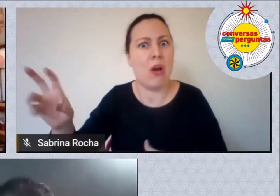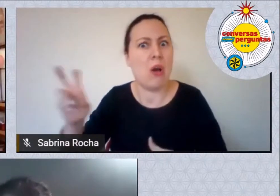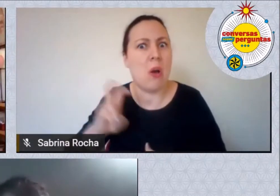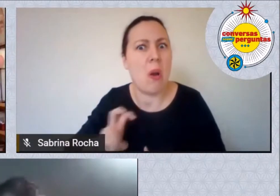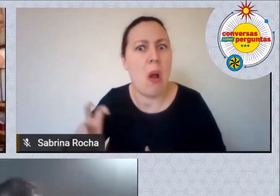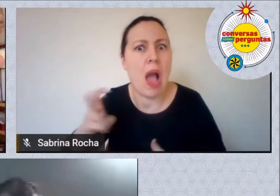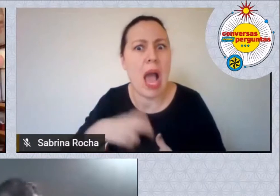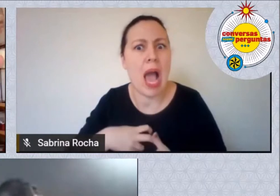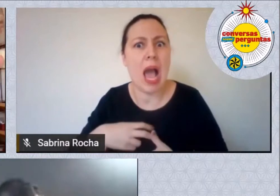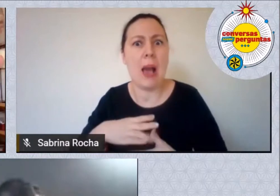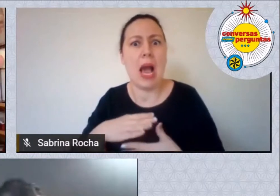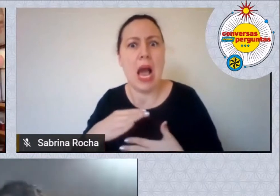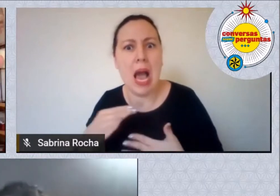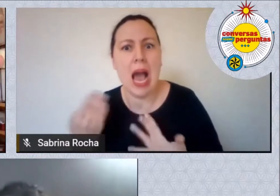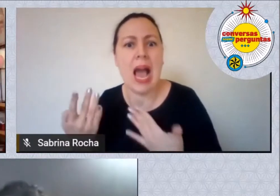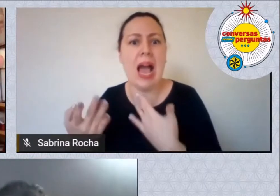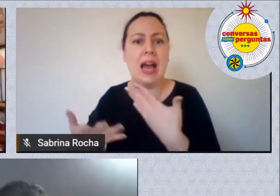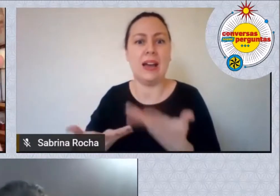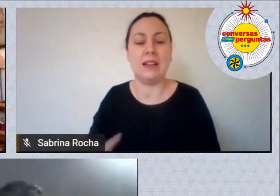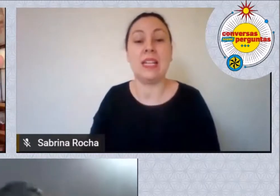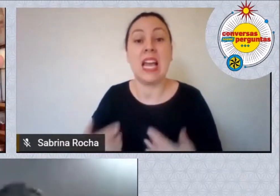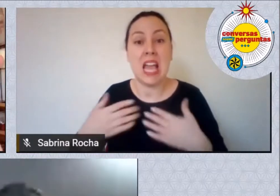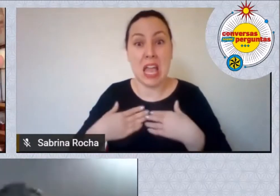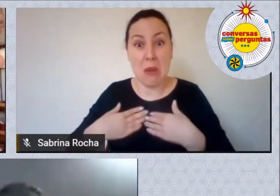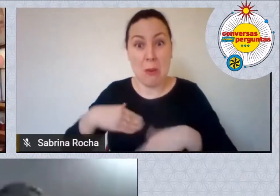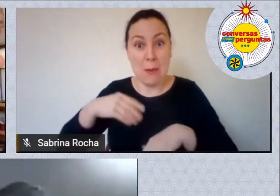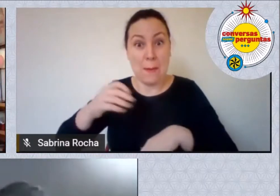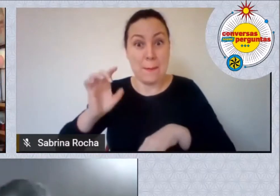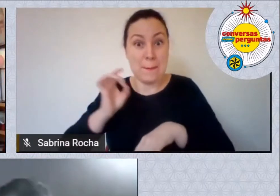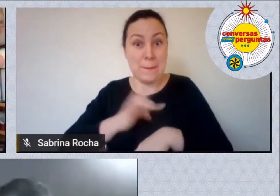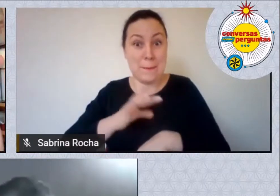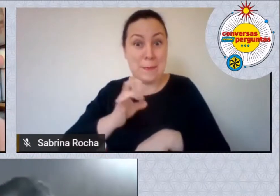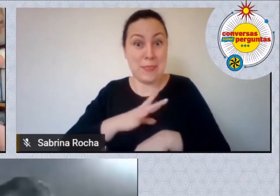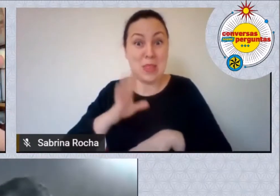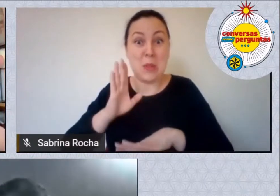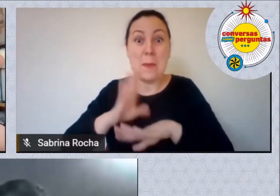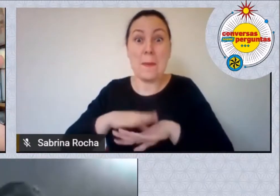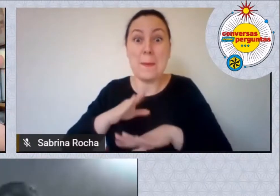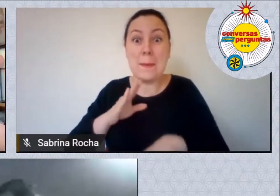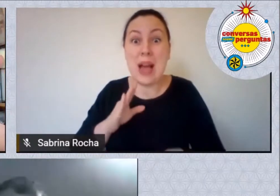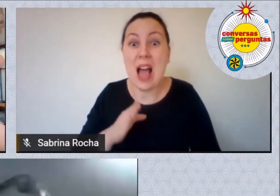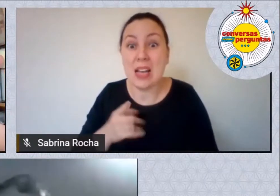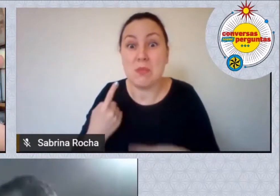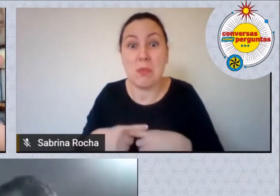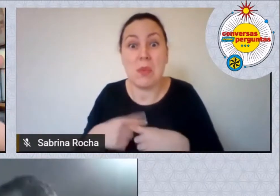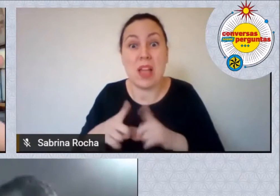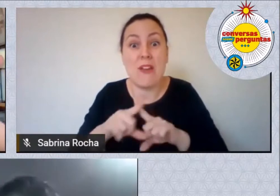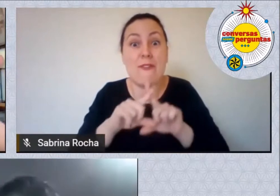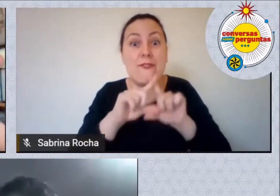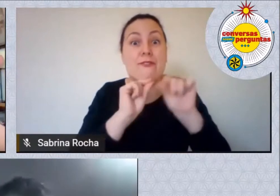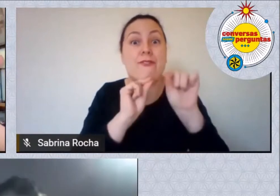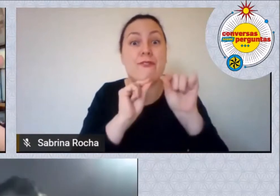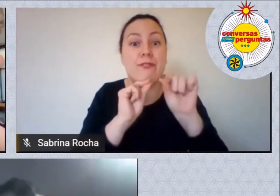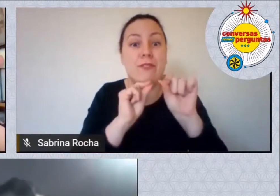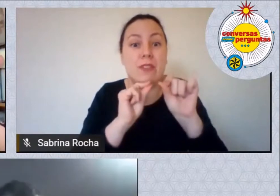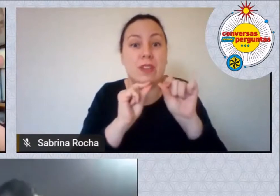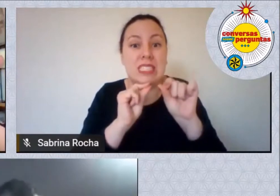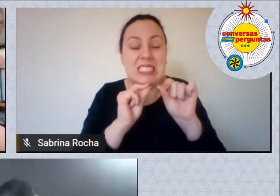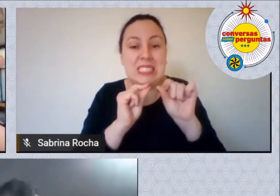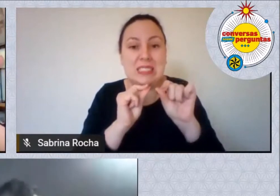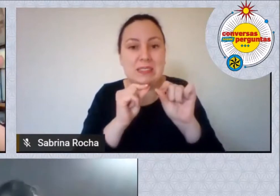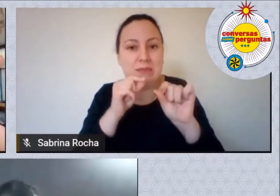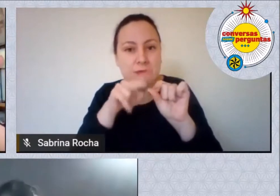pessoas dizem assim, não, eu tenho tanto medo dos meus dragões internos que eu vou fugir da realidade. Vou ficar